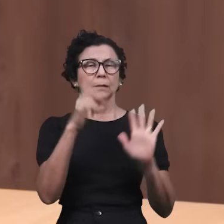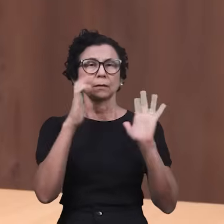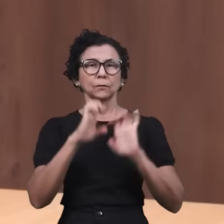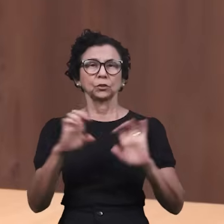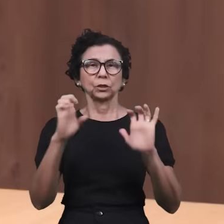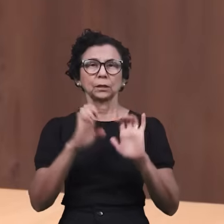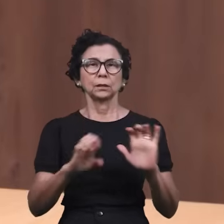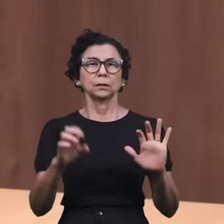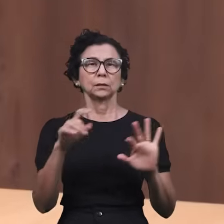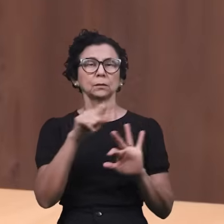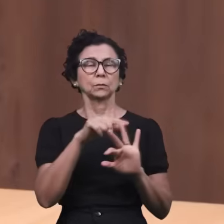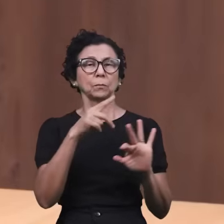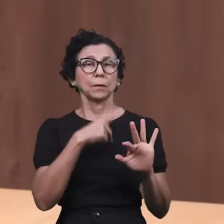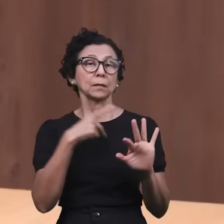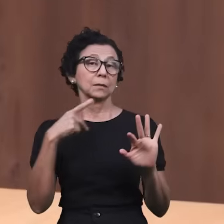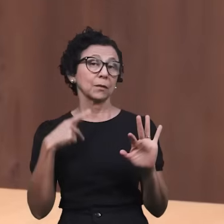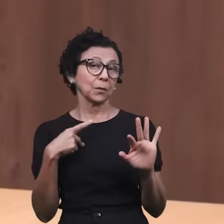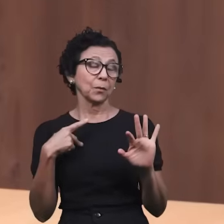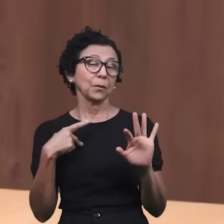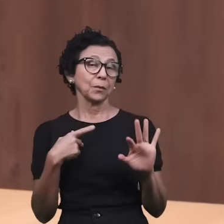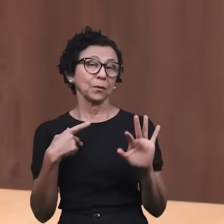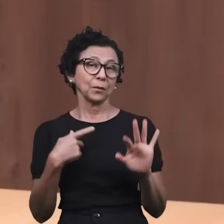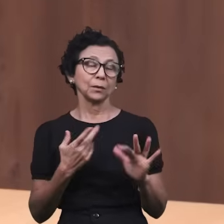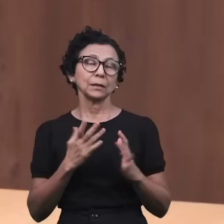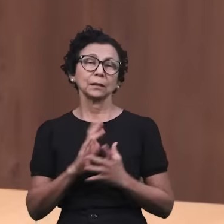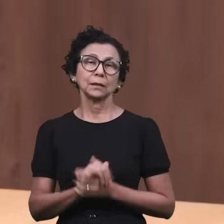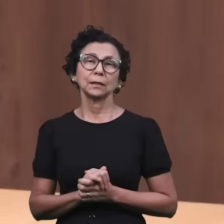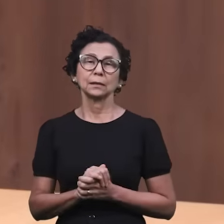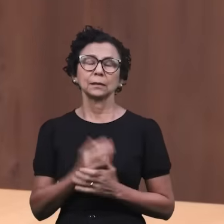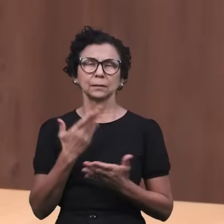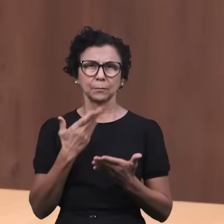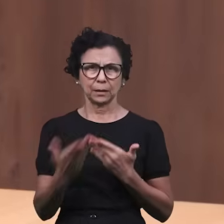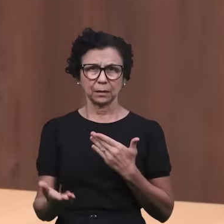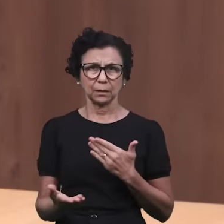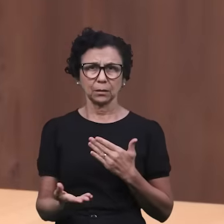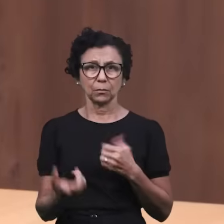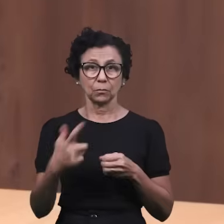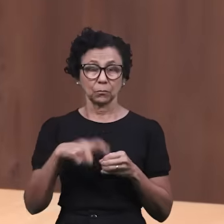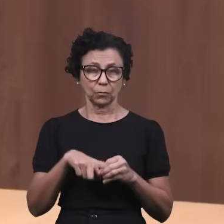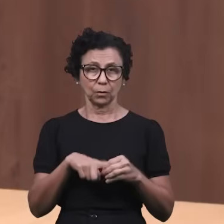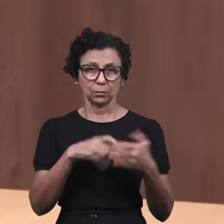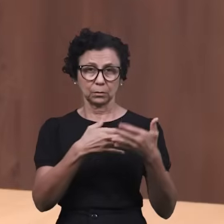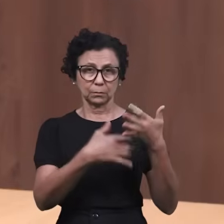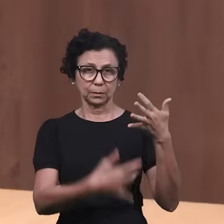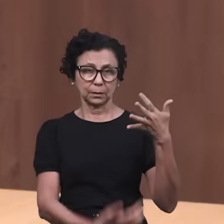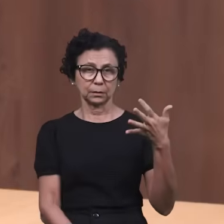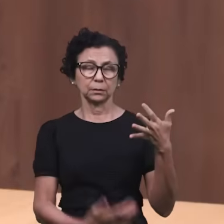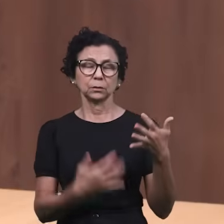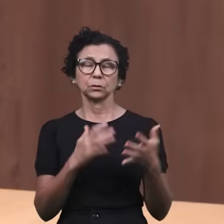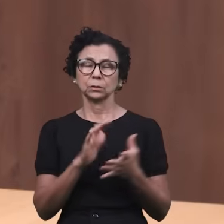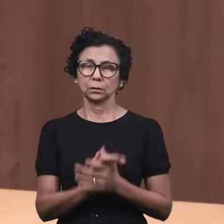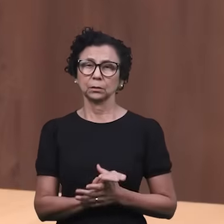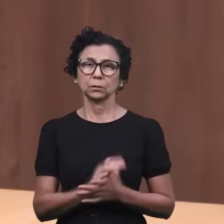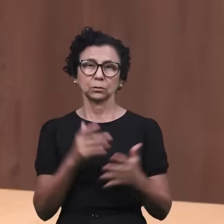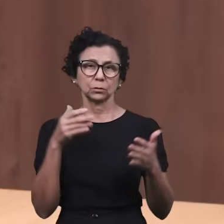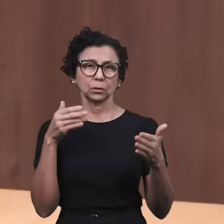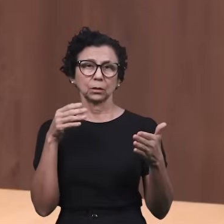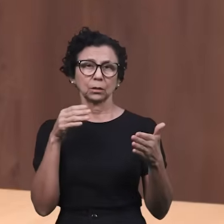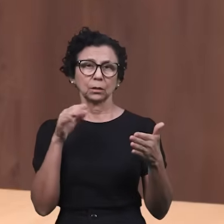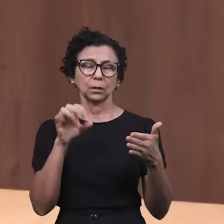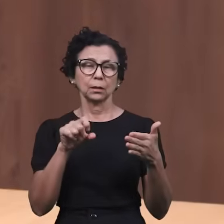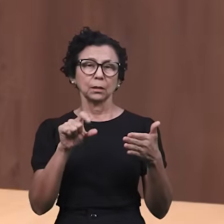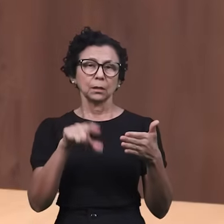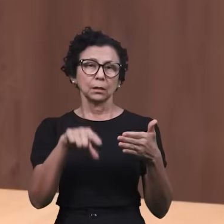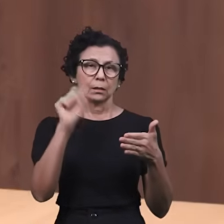que ainda não viram podem rever os nossos programas anteriores, estão todos gravados, estão todos aí no YouTube.